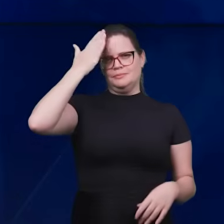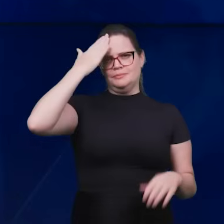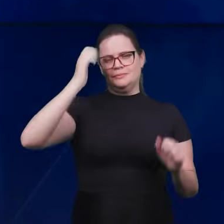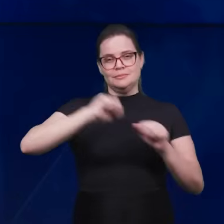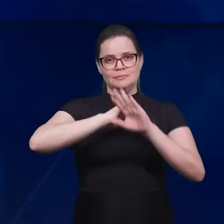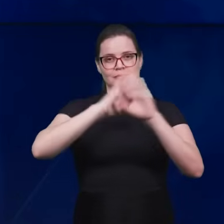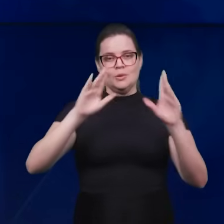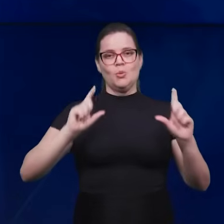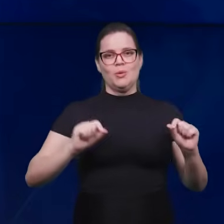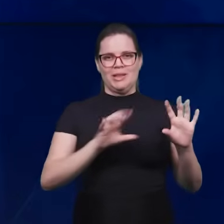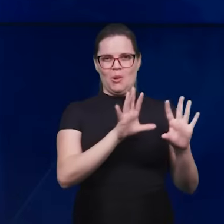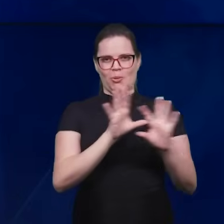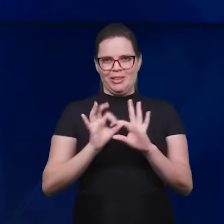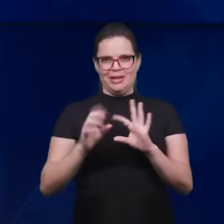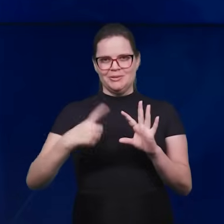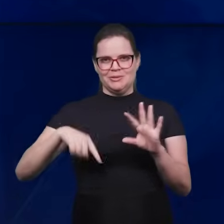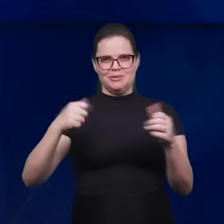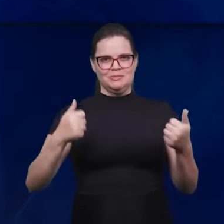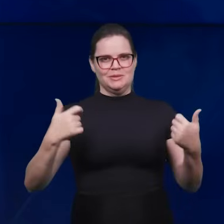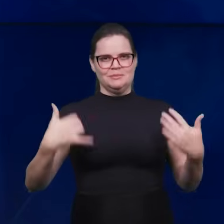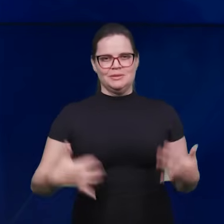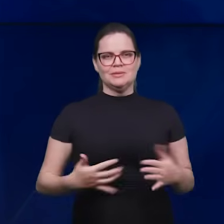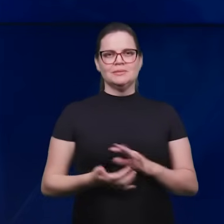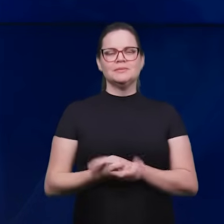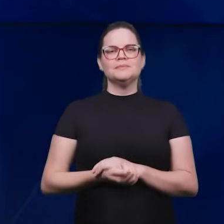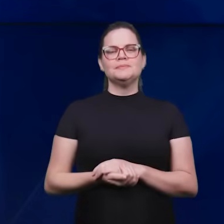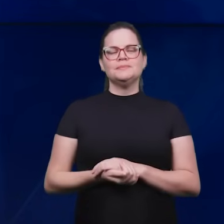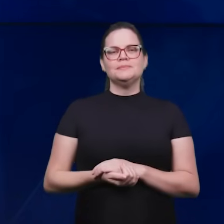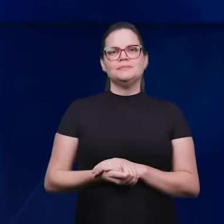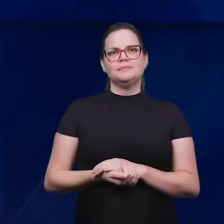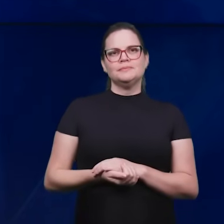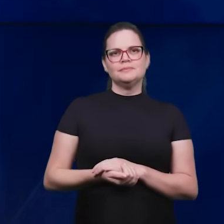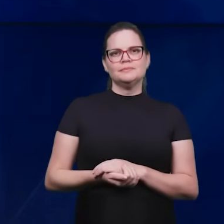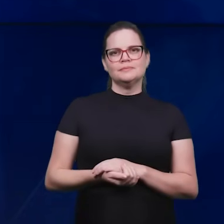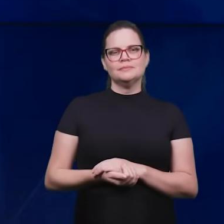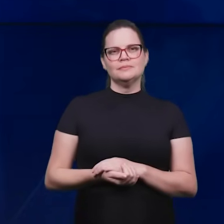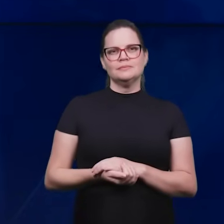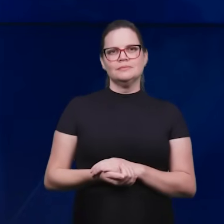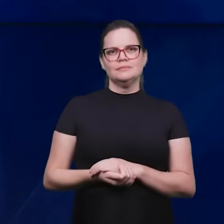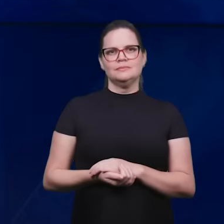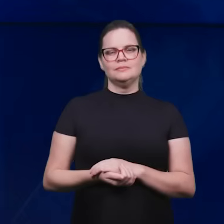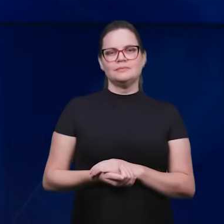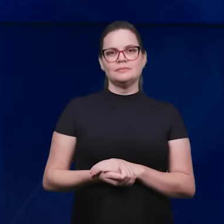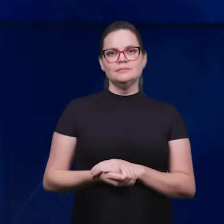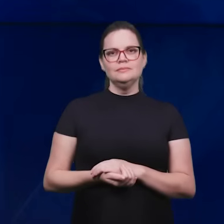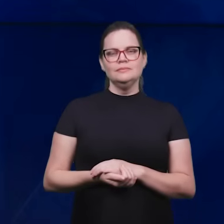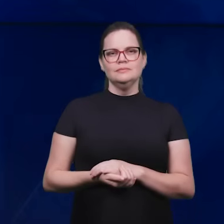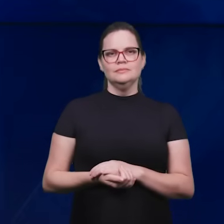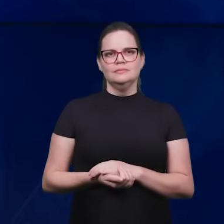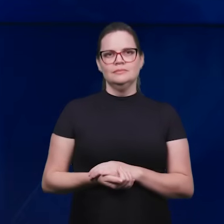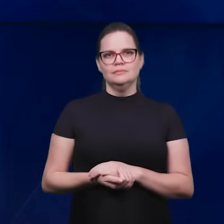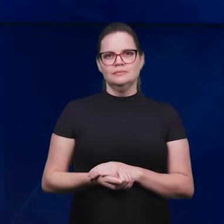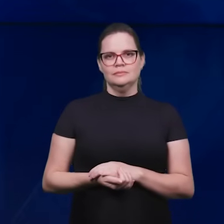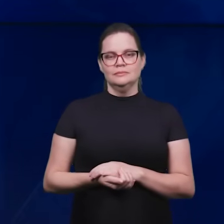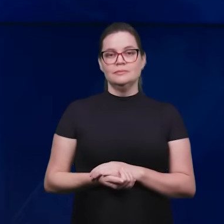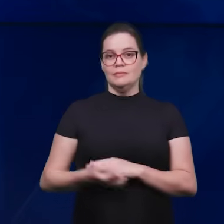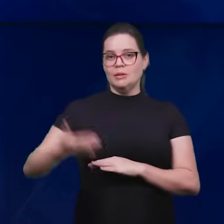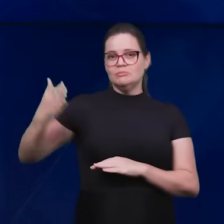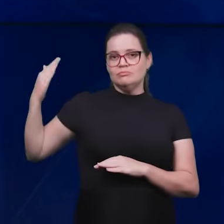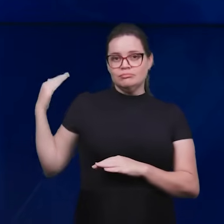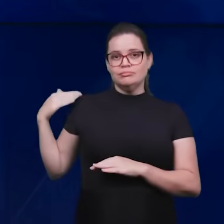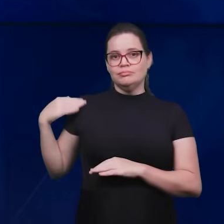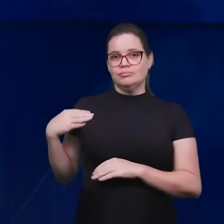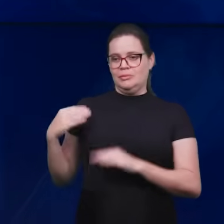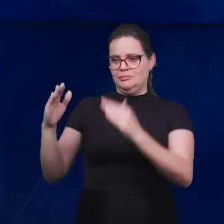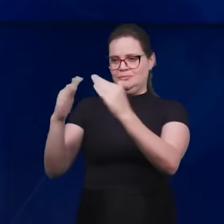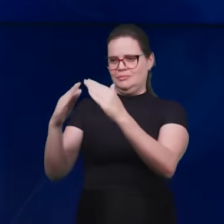contexto que nós estamos falando, que agora a arca teria um lugar fixo,